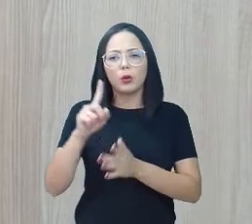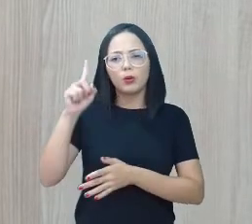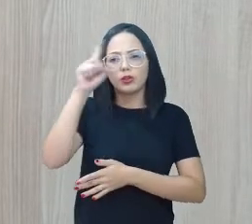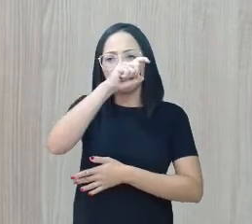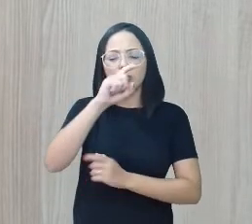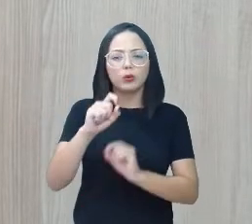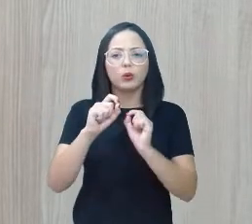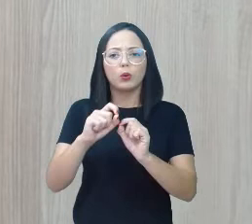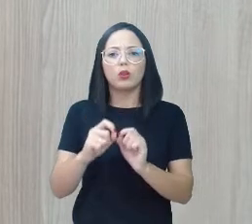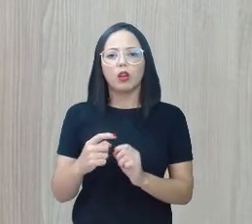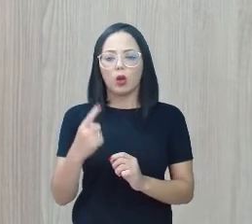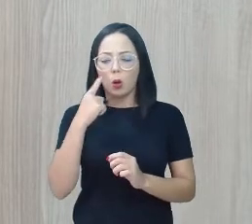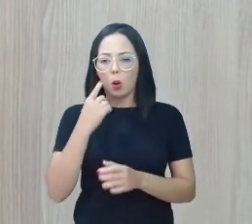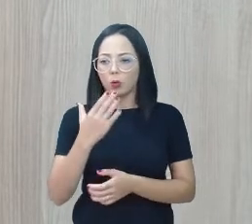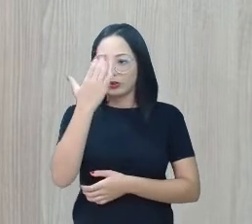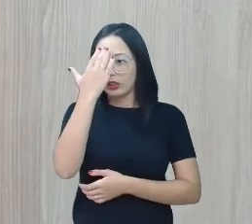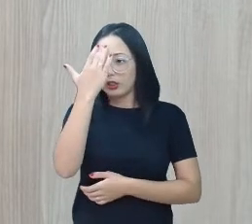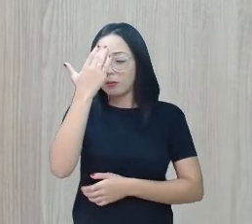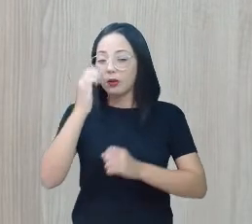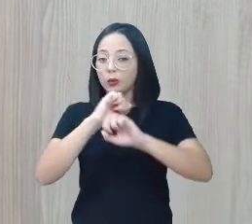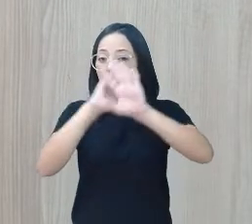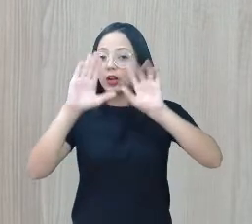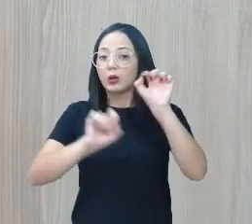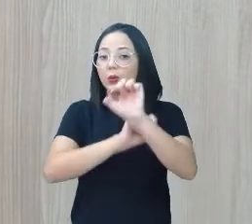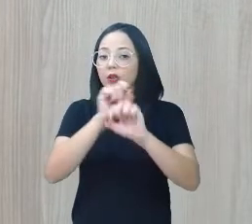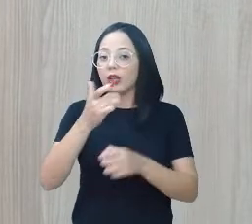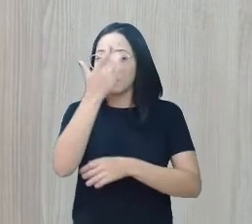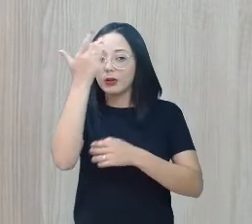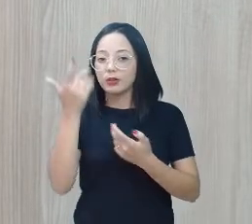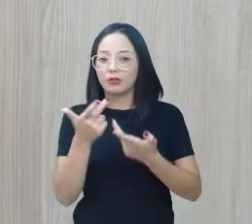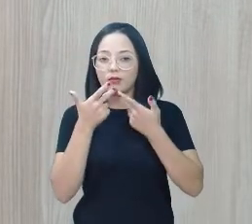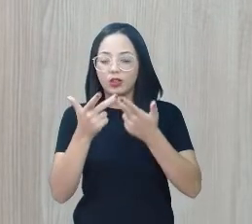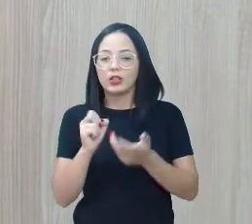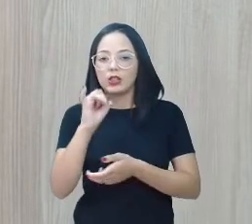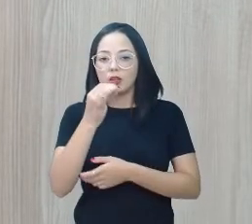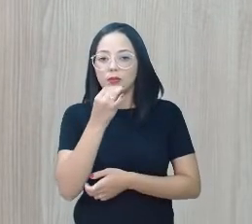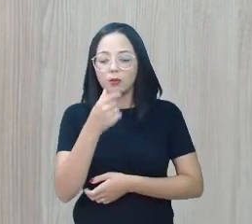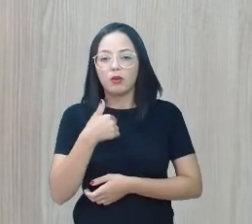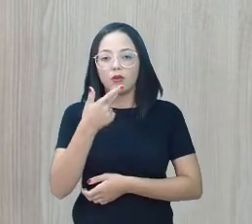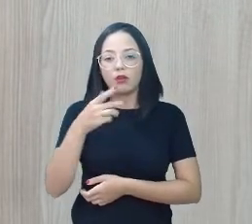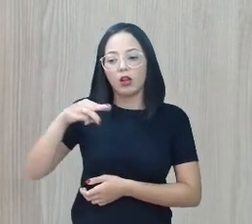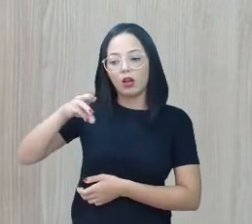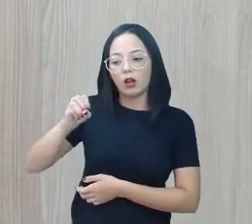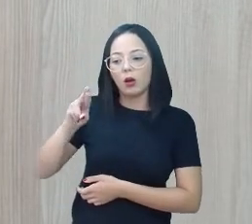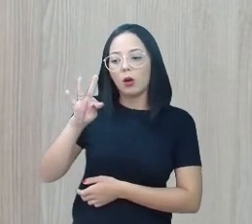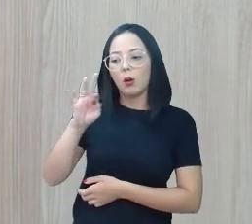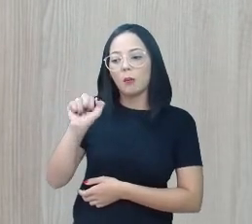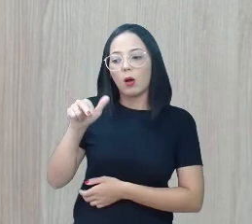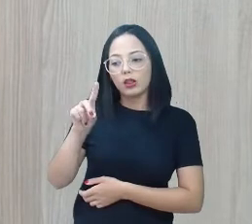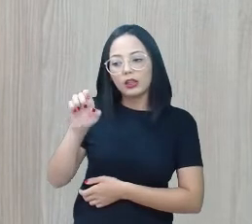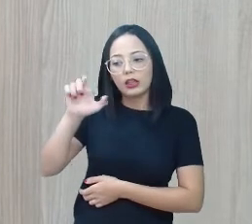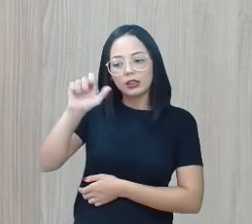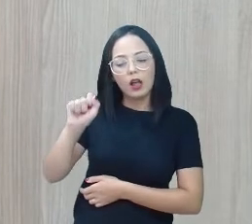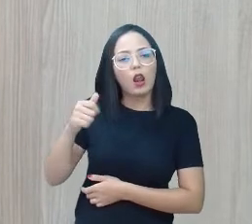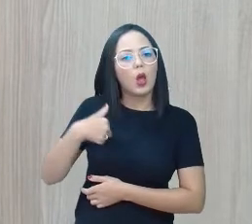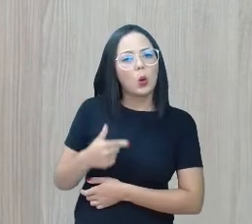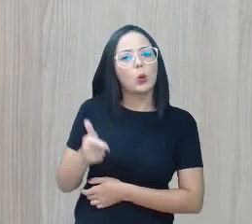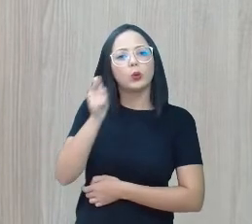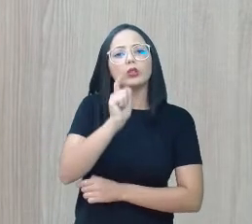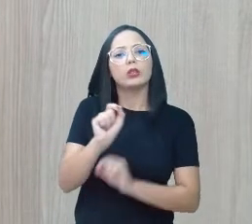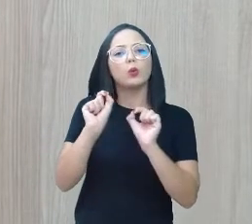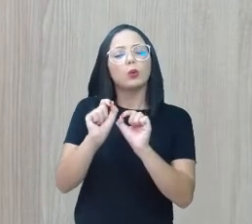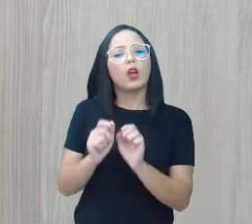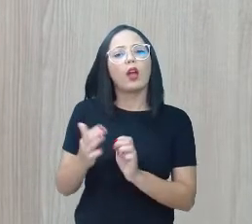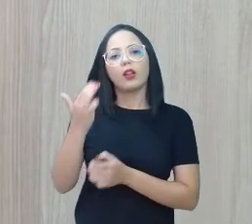assim completamente a compreensão do que a pessoa está querendo dizer. Se eu falo mortandela para mortadela, eu ainda consigo, por